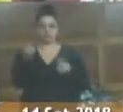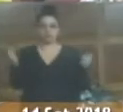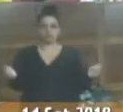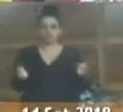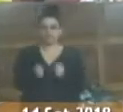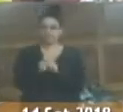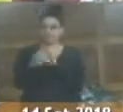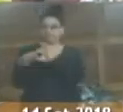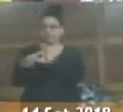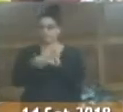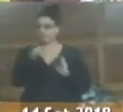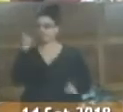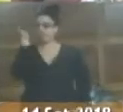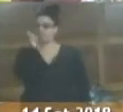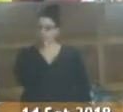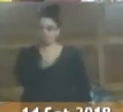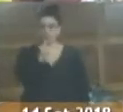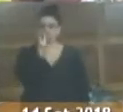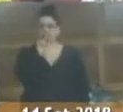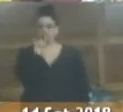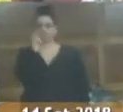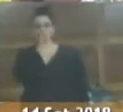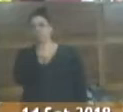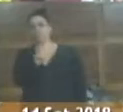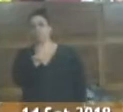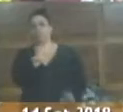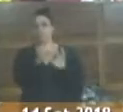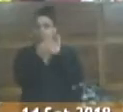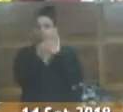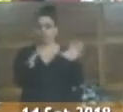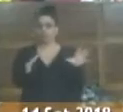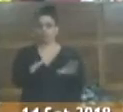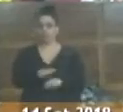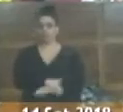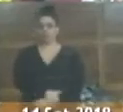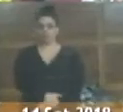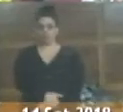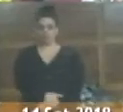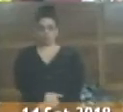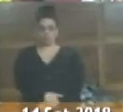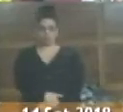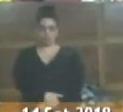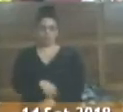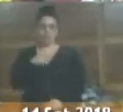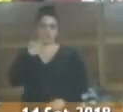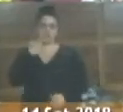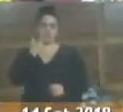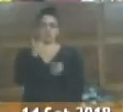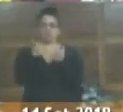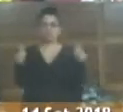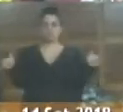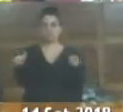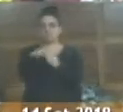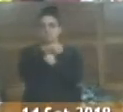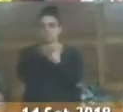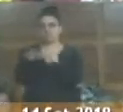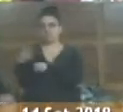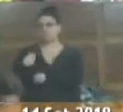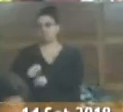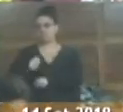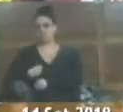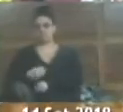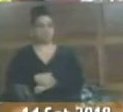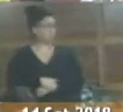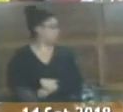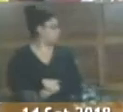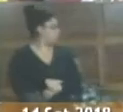gente consegue. Nós vai chegar lá. Não é assim. Lazzaroni disse que não existe Caiçara. Agora ele sabe que existe. Não